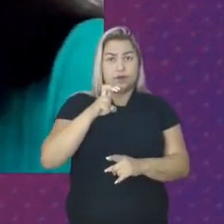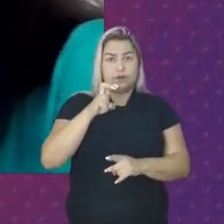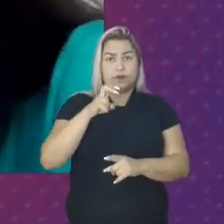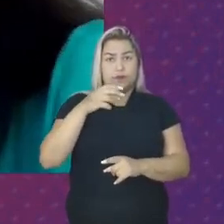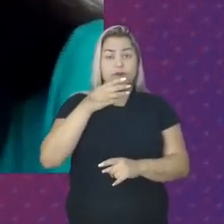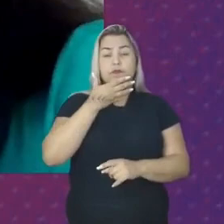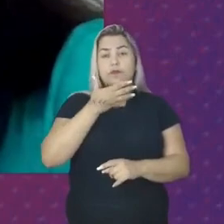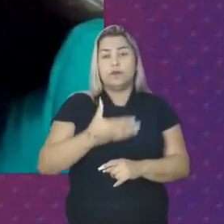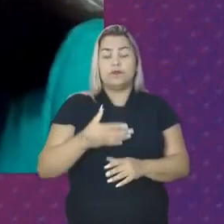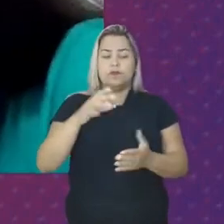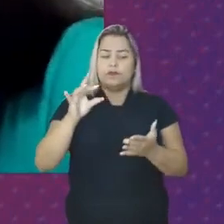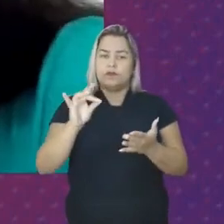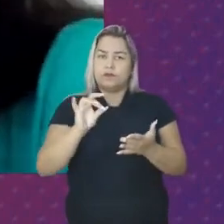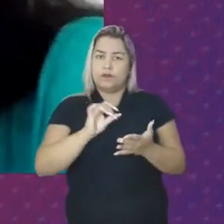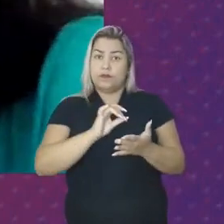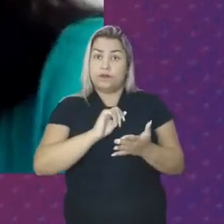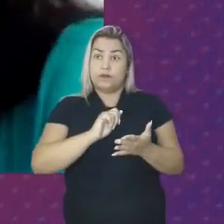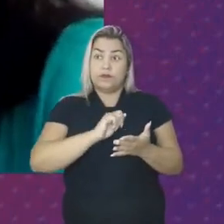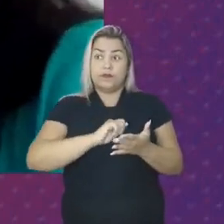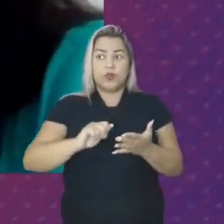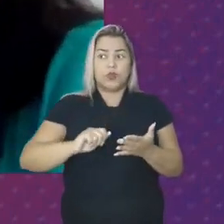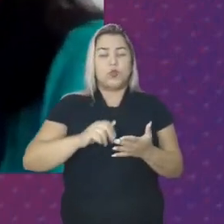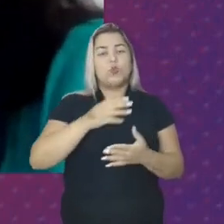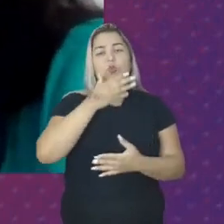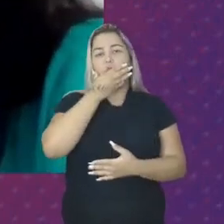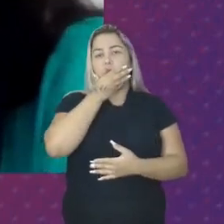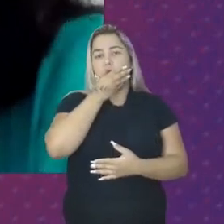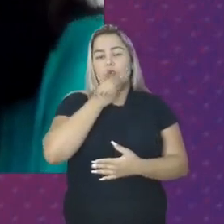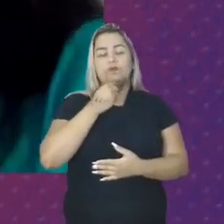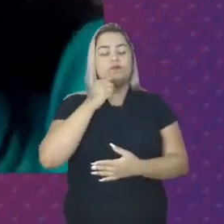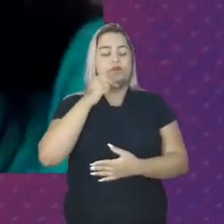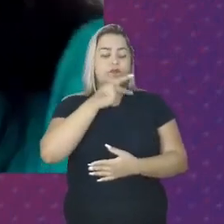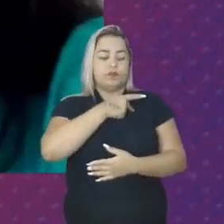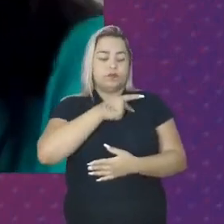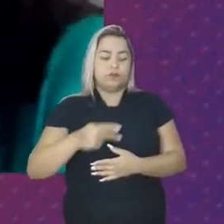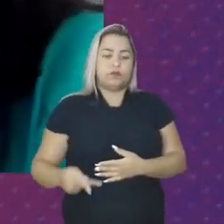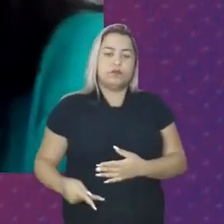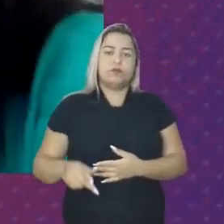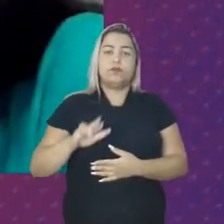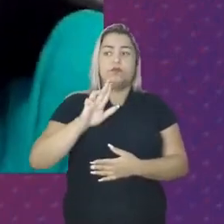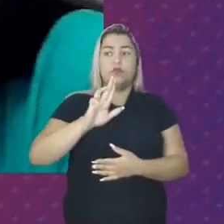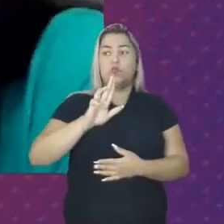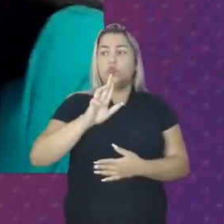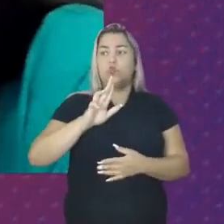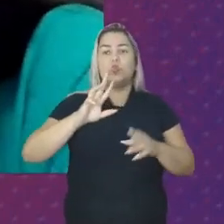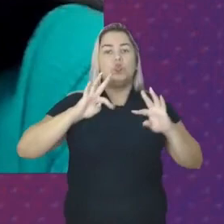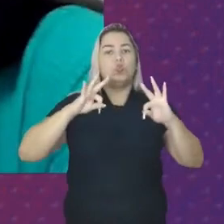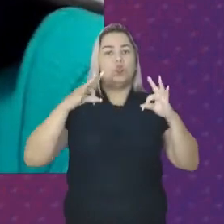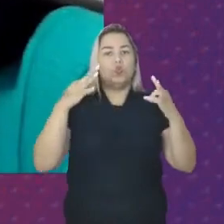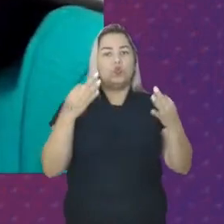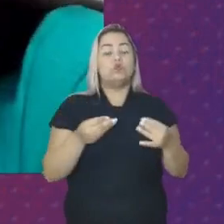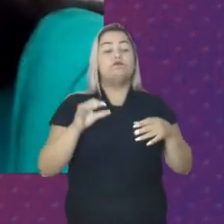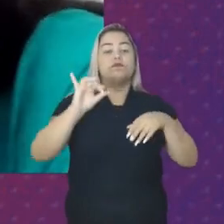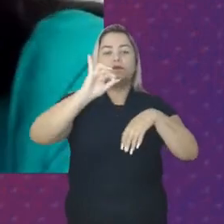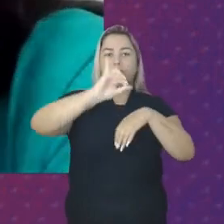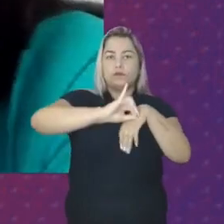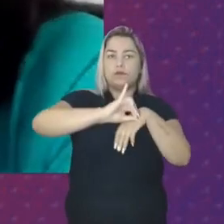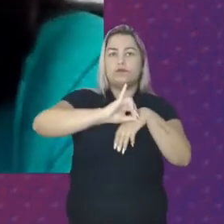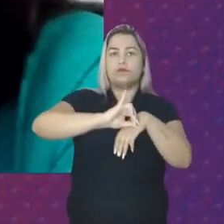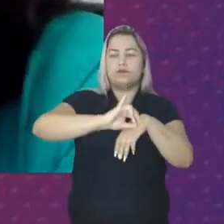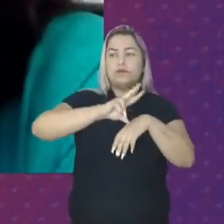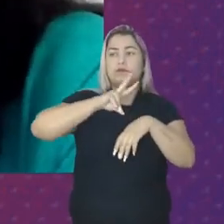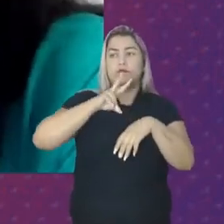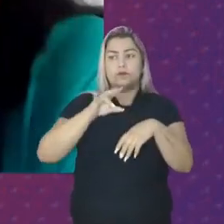15 de dezembro de 2010, assinado pelo então presidente Lula. E aí lá estão todas as definições do que é a central, que é muito além